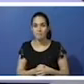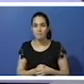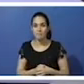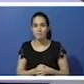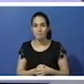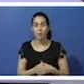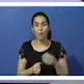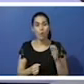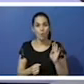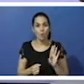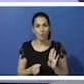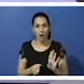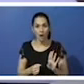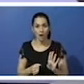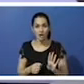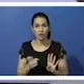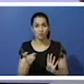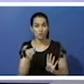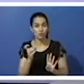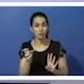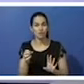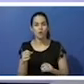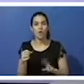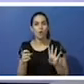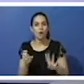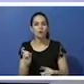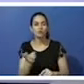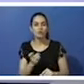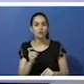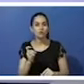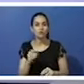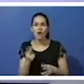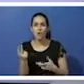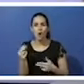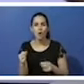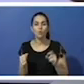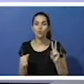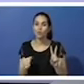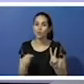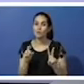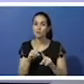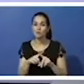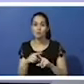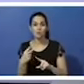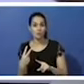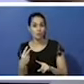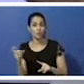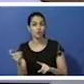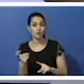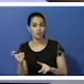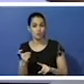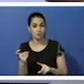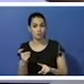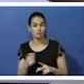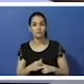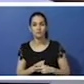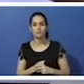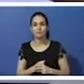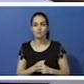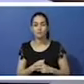E o menos 4x é a mesma coisa que menos 2 vezes 2x. Porque 2 vezes 2 é 4, e x² é x vezes